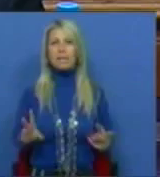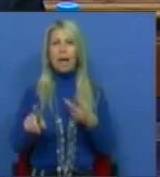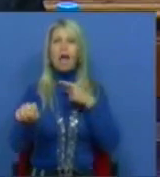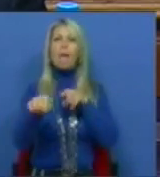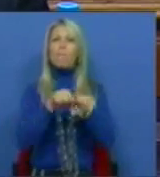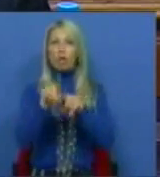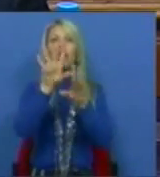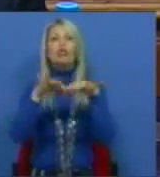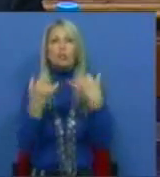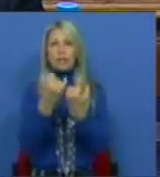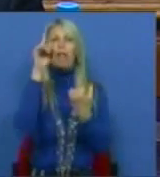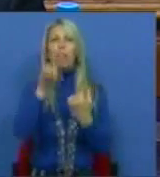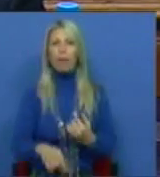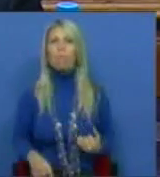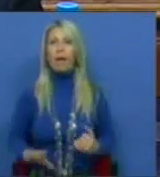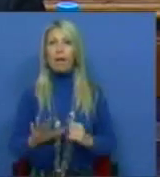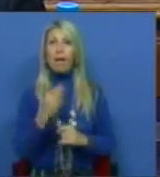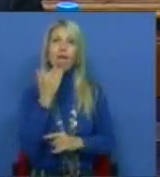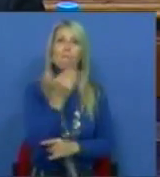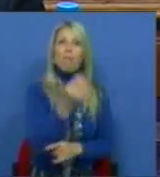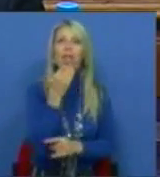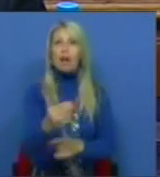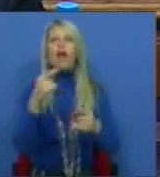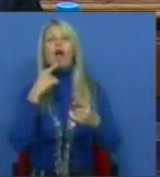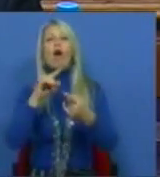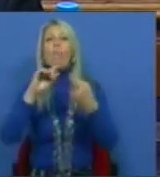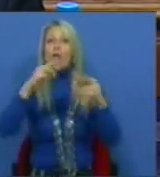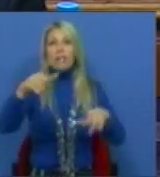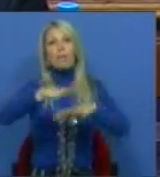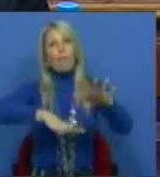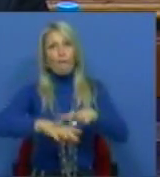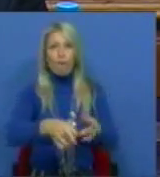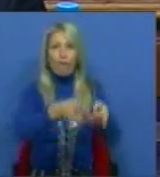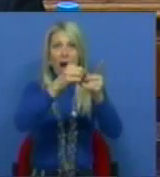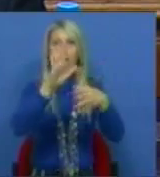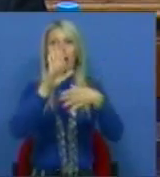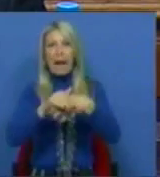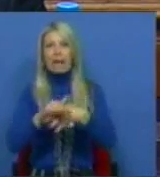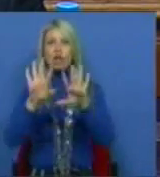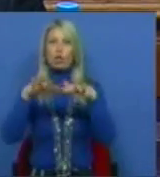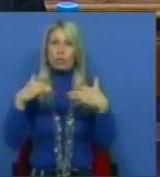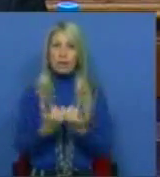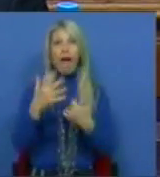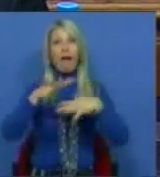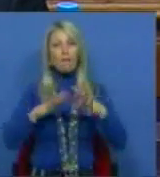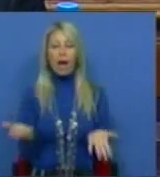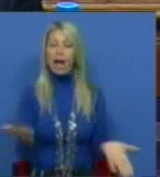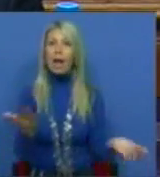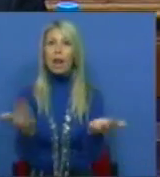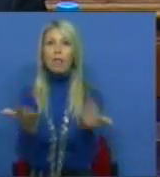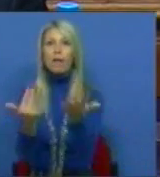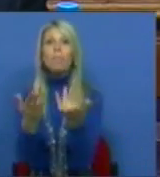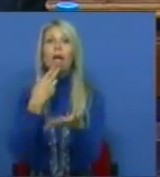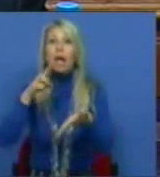social também andar a pedir que os municípios elaborem cartas sociais para fazer o levantamento da realidade social